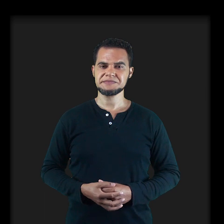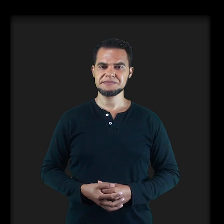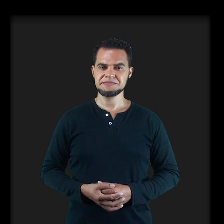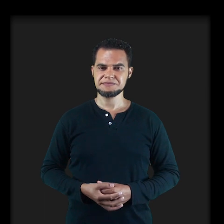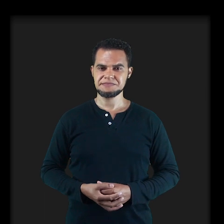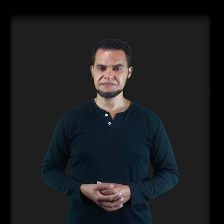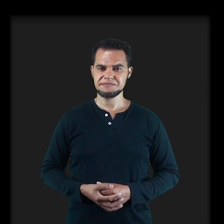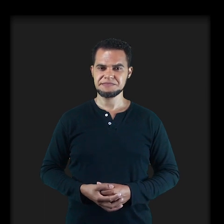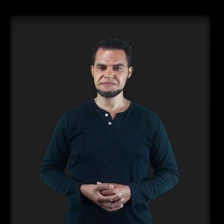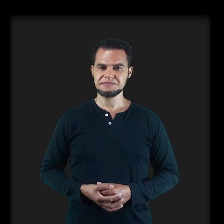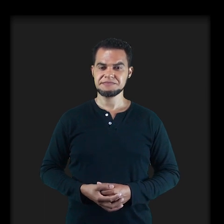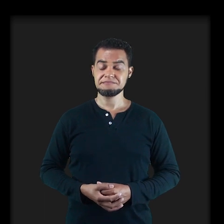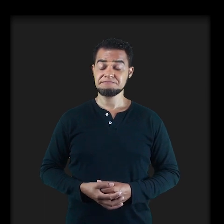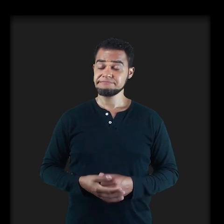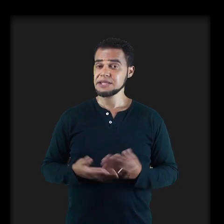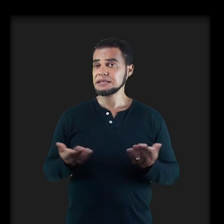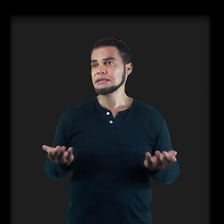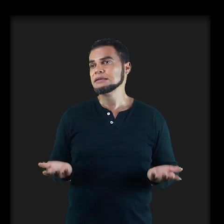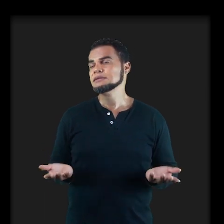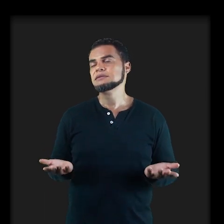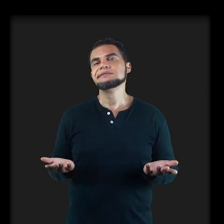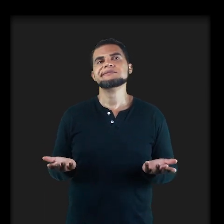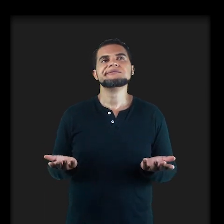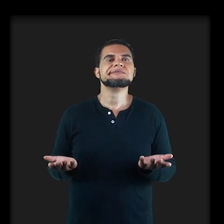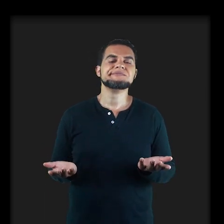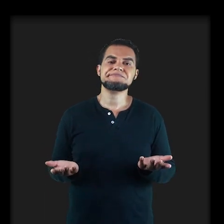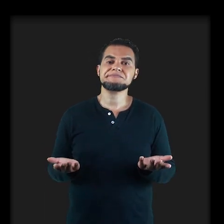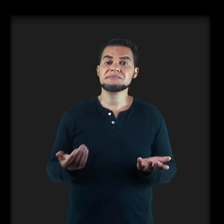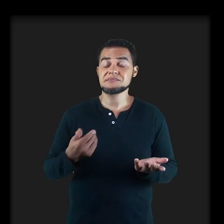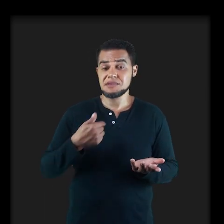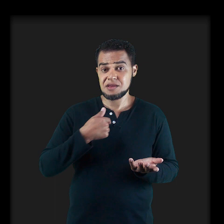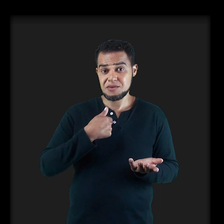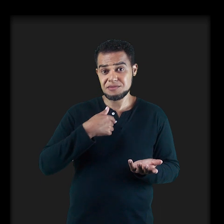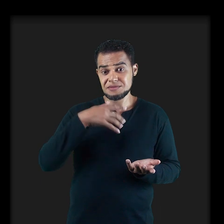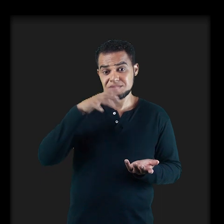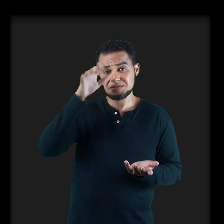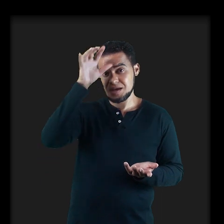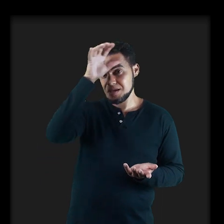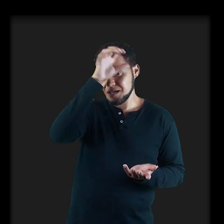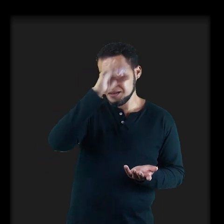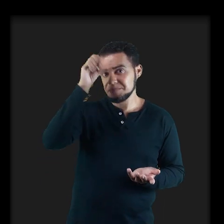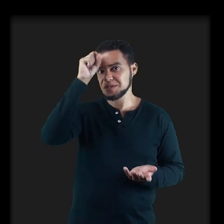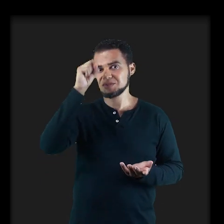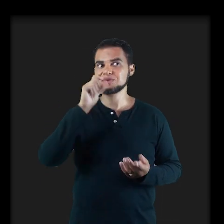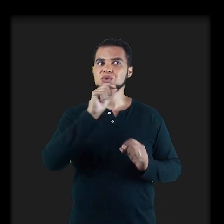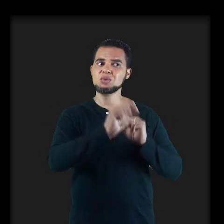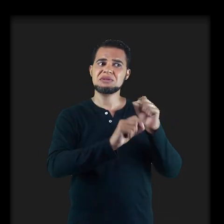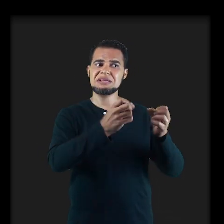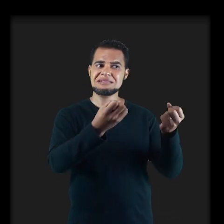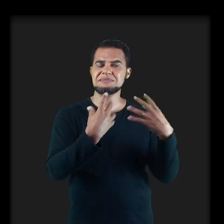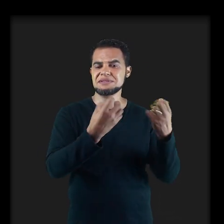E aí Eu aprendi um pouco que